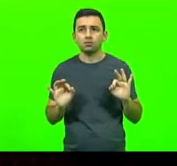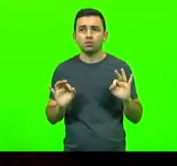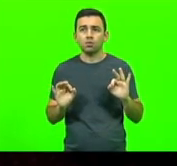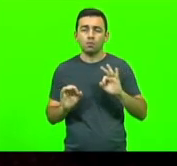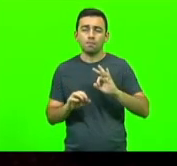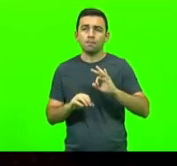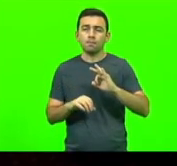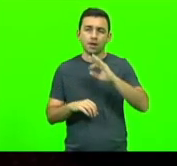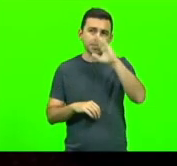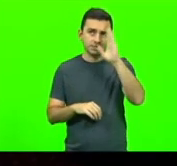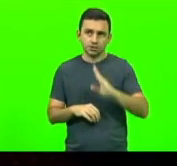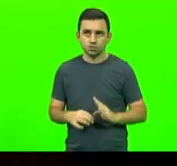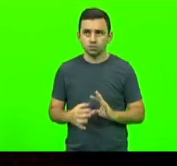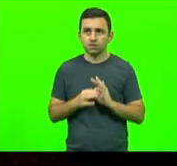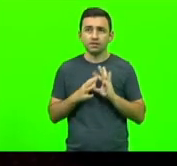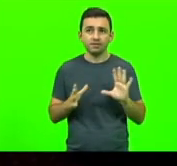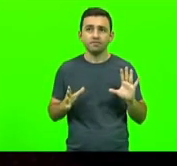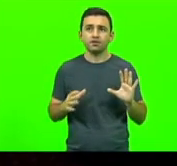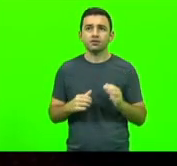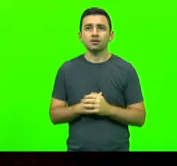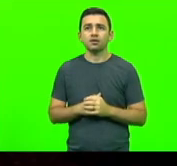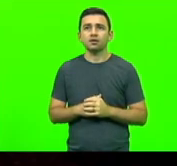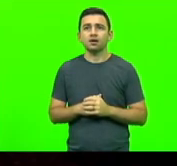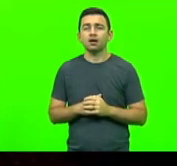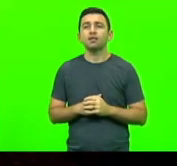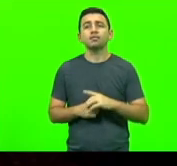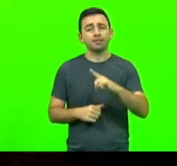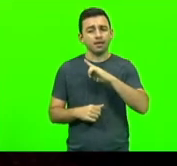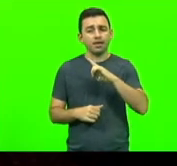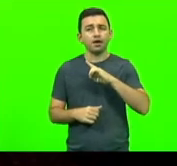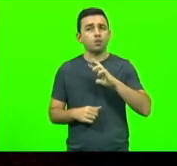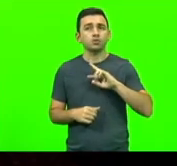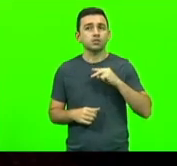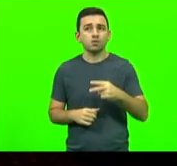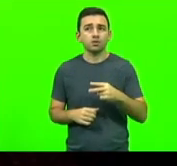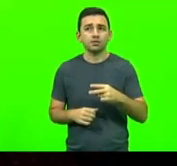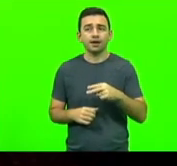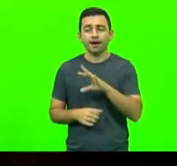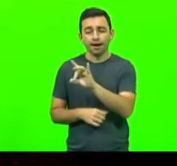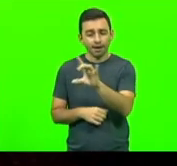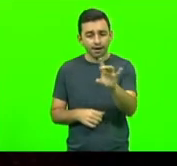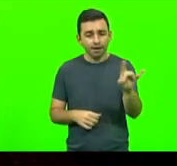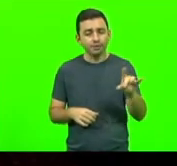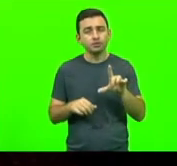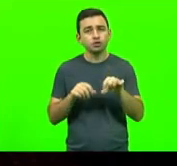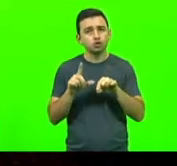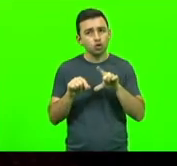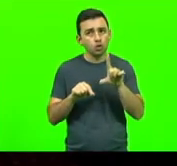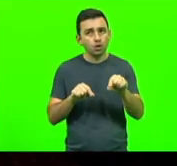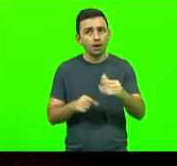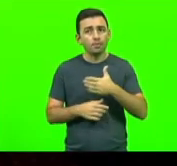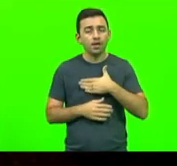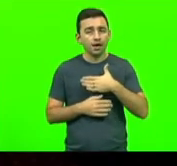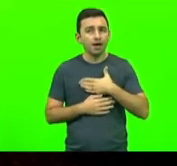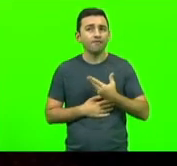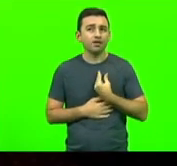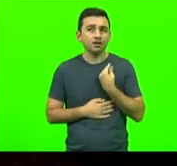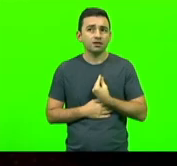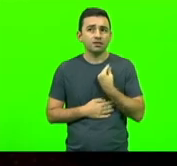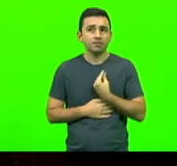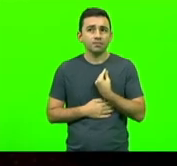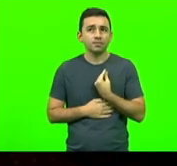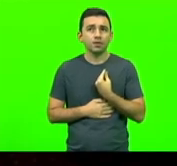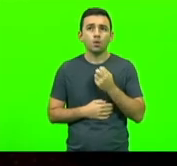isso. Agora, tem as consequências. Cada opção que eu faço na minha vida,